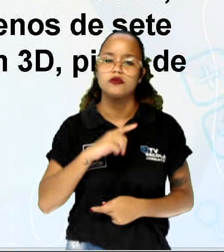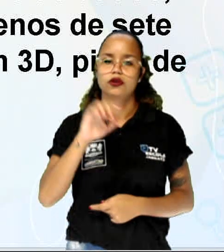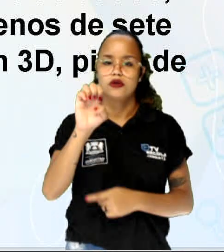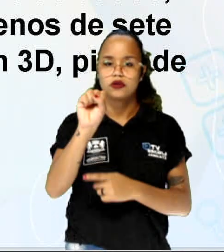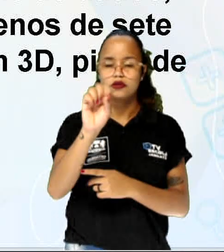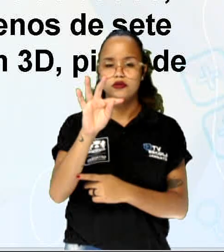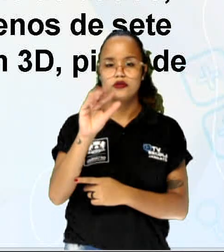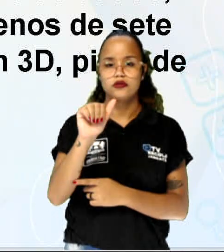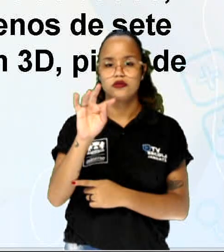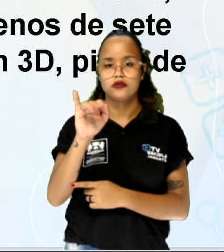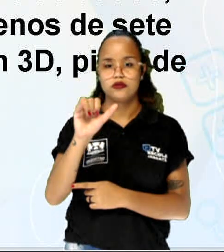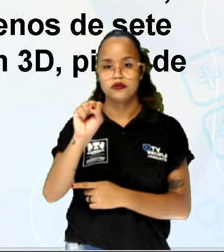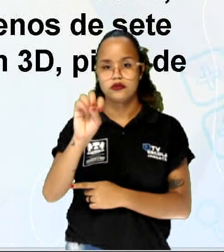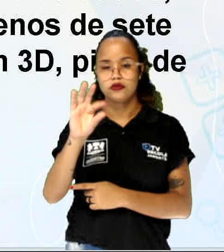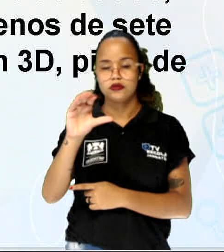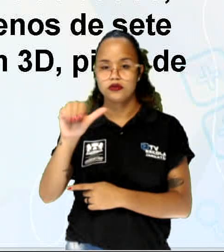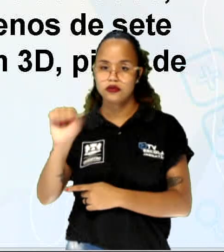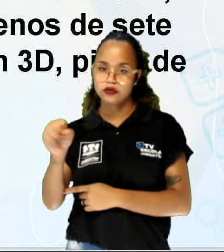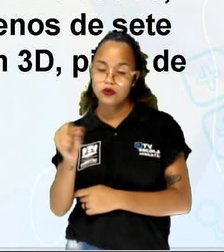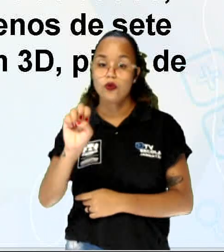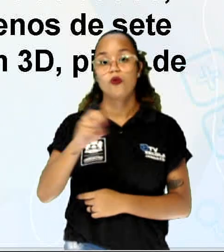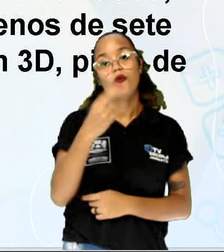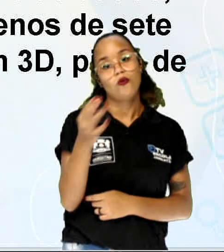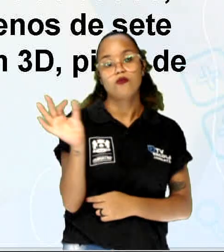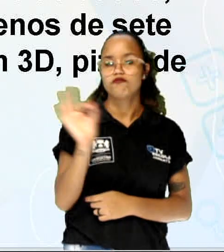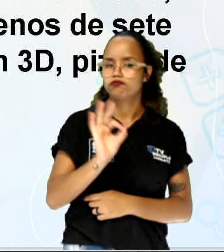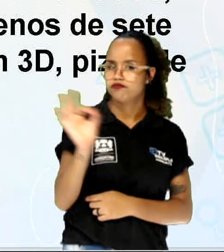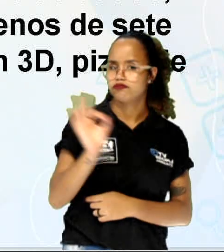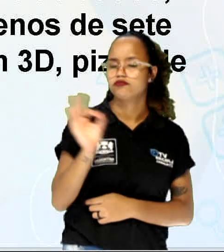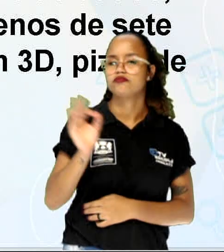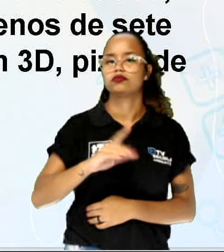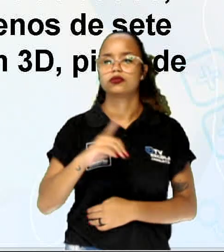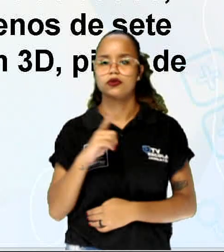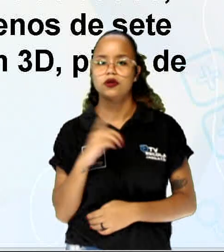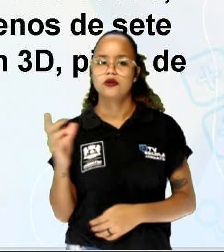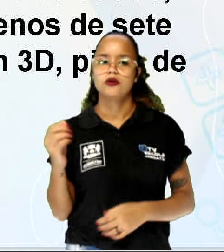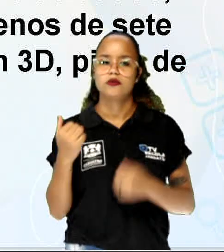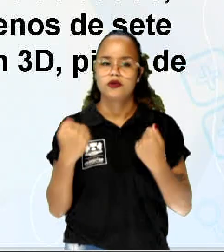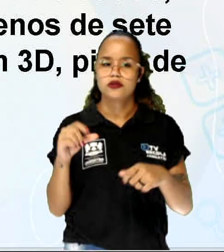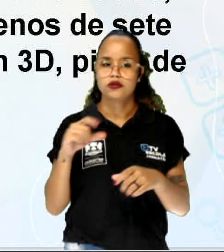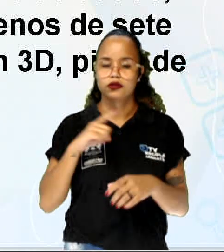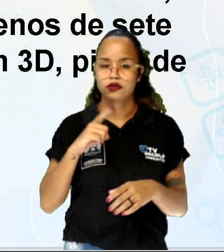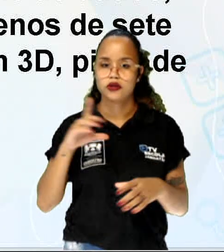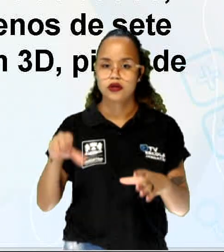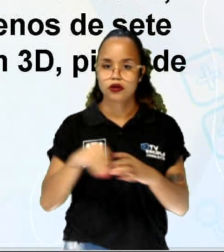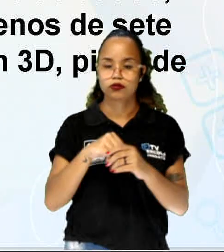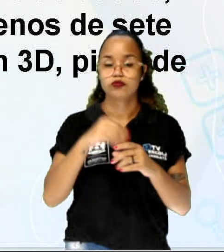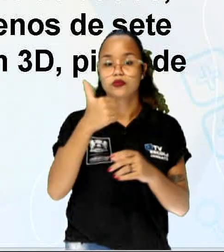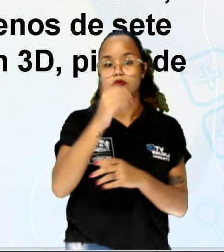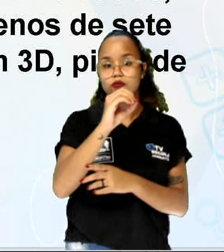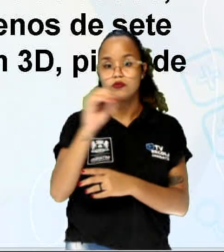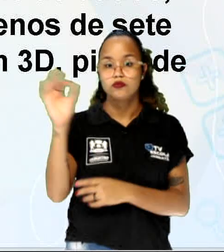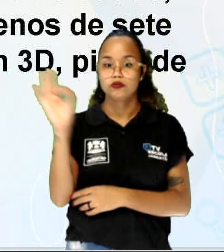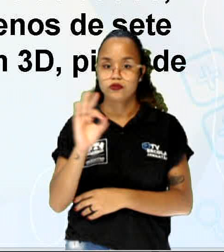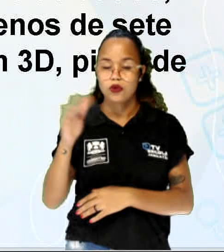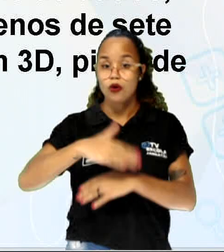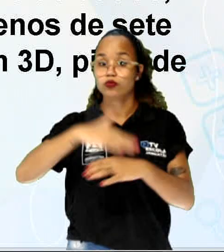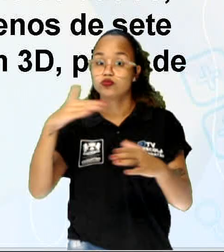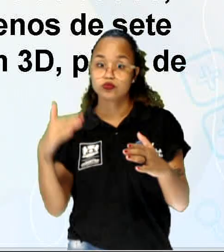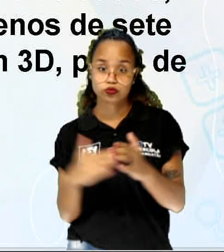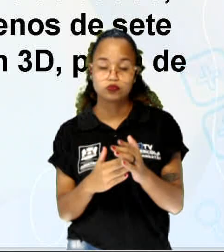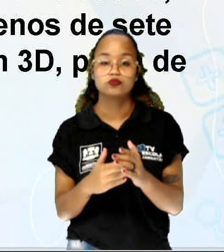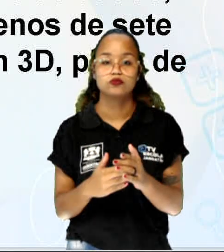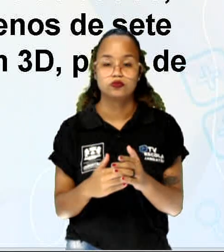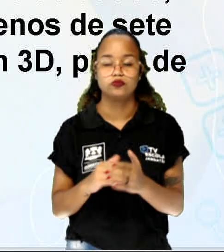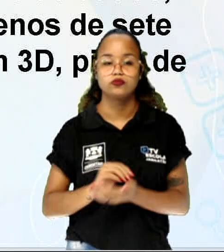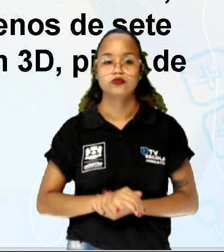ou porcentagens. As partes, quando somadas, devem resultar no todo, que é 100%. Né? 100% é a porcentagem que representa o conjunto completo.